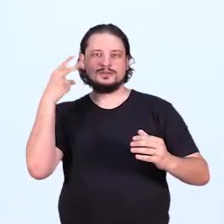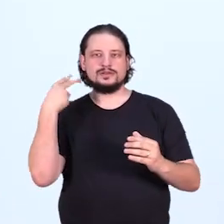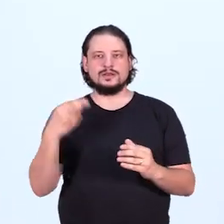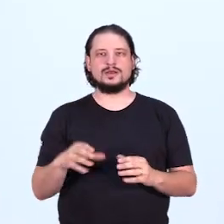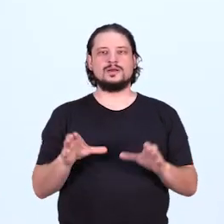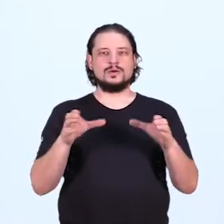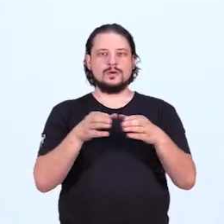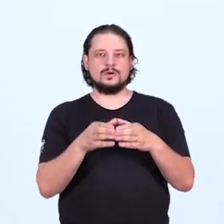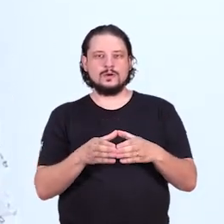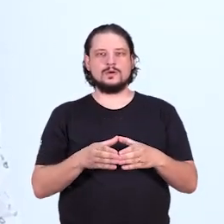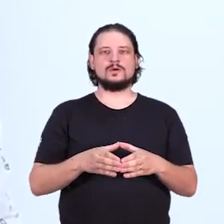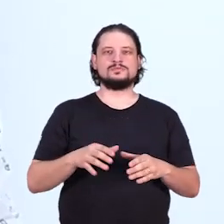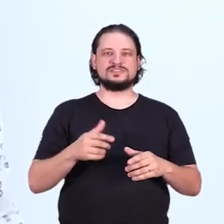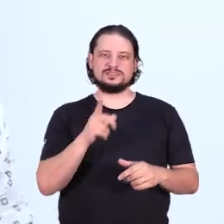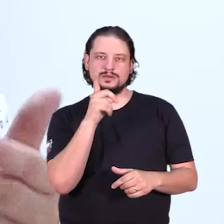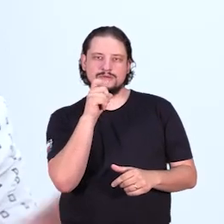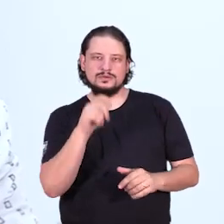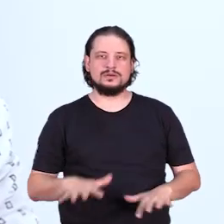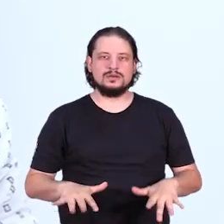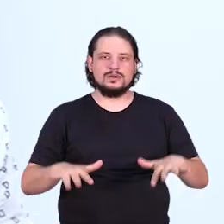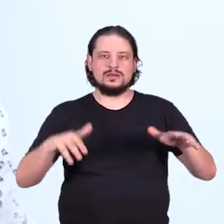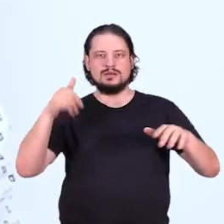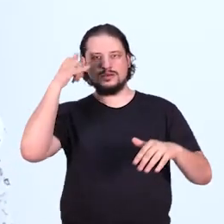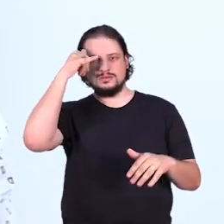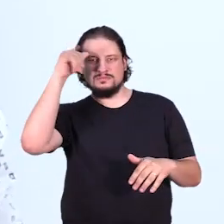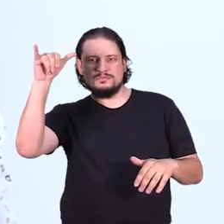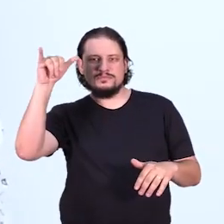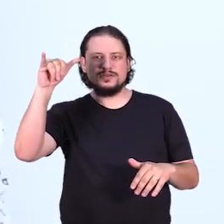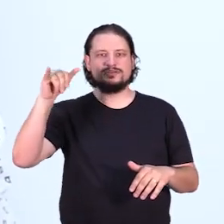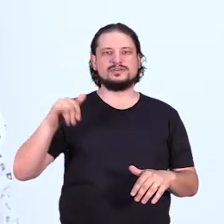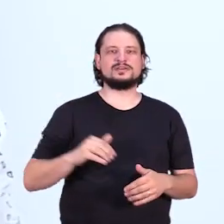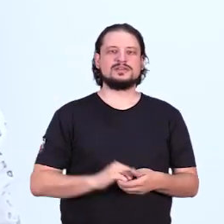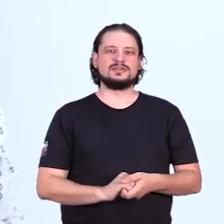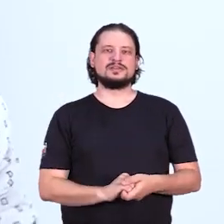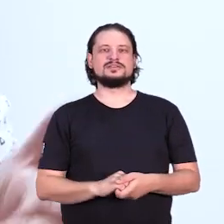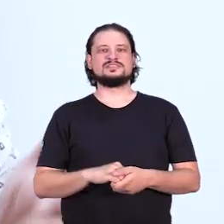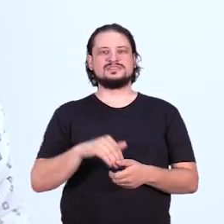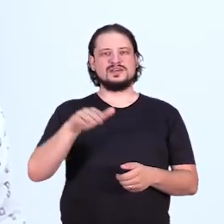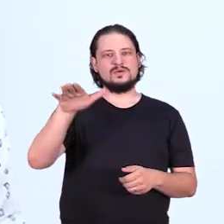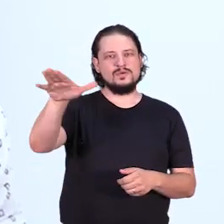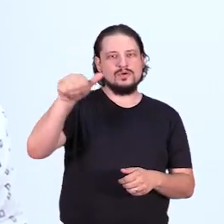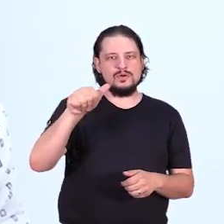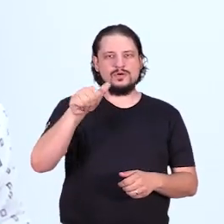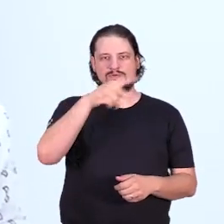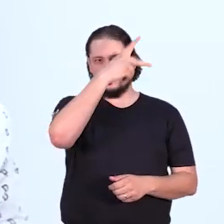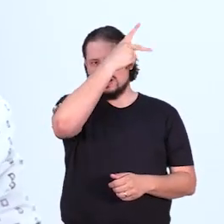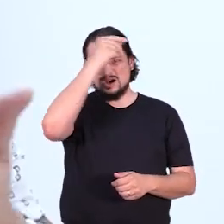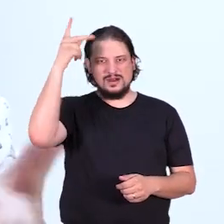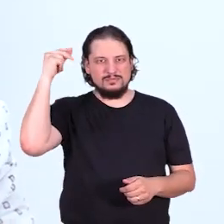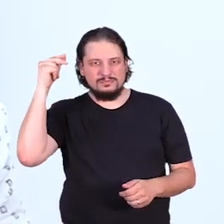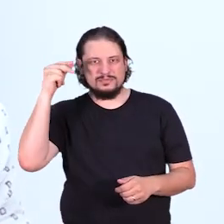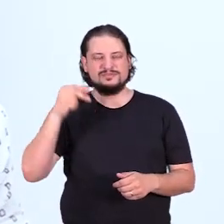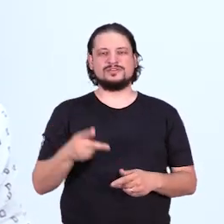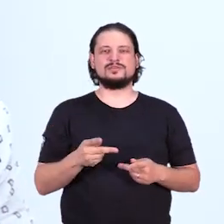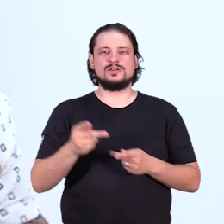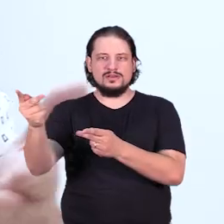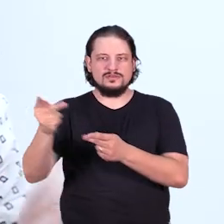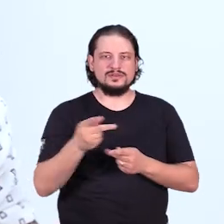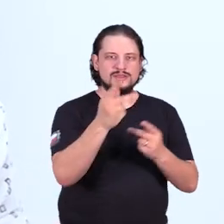aqui na cidade. A proposta é convocar todas as unidades da prefeitura para a gente trabalhar a prevenção das enchentes, visitar os